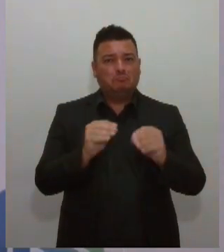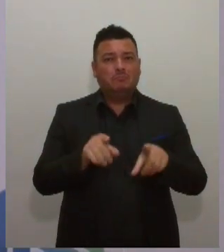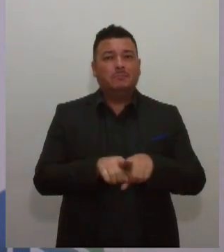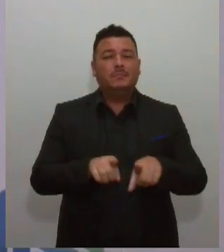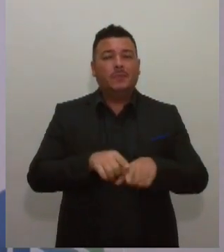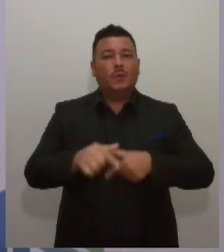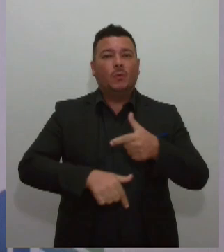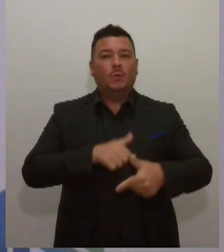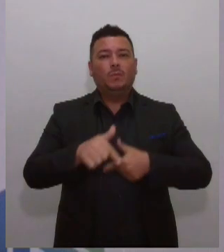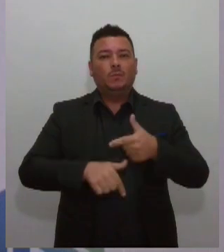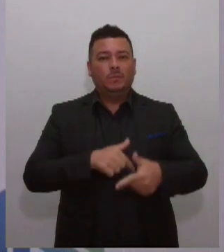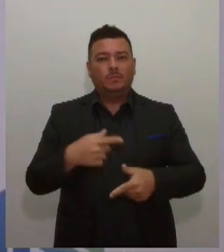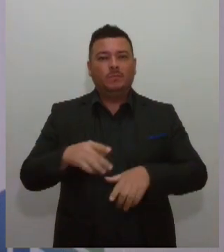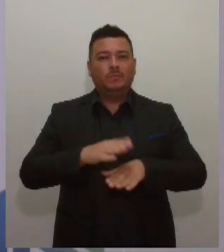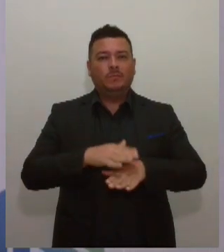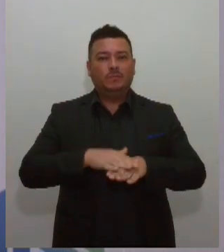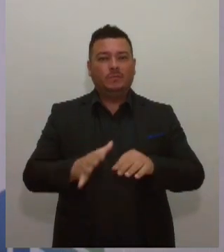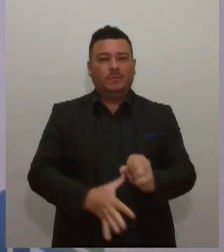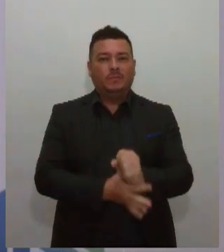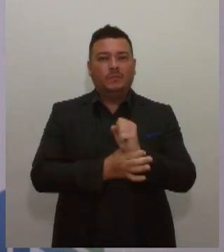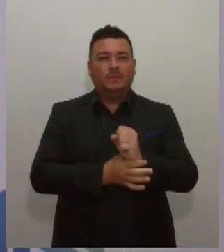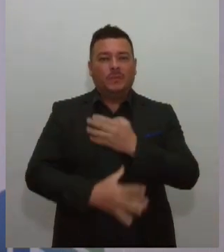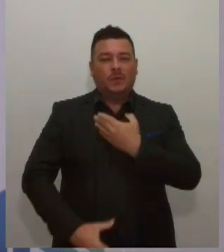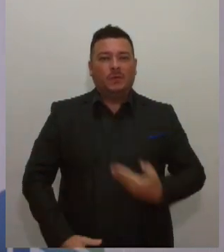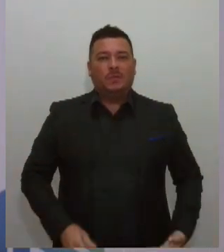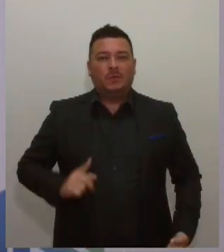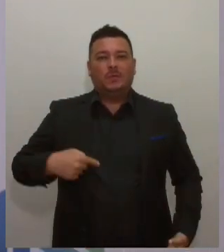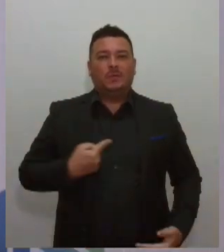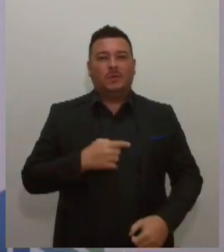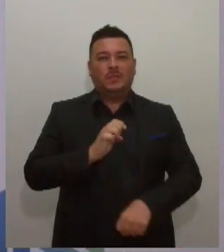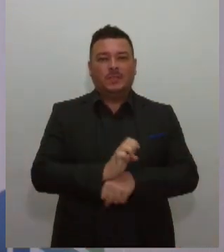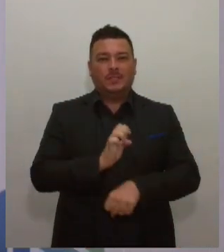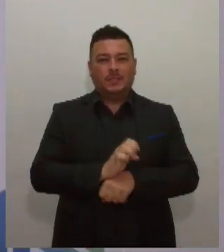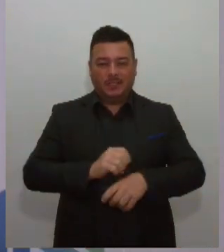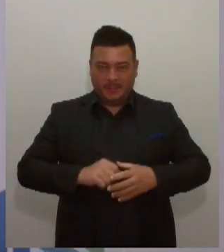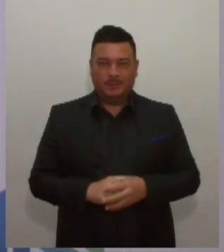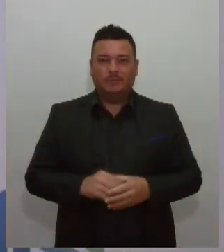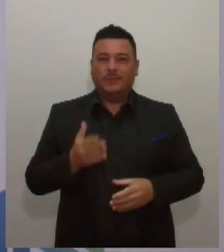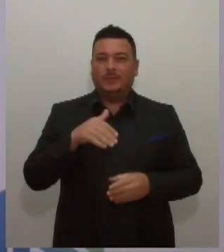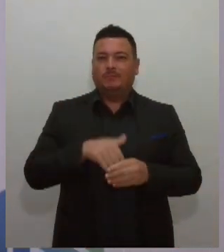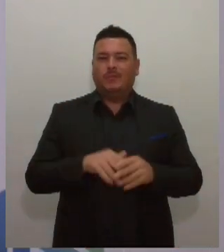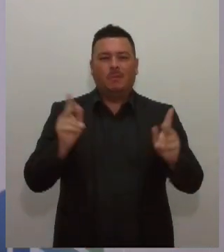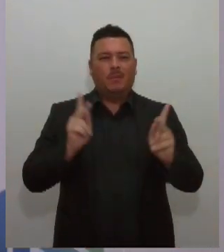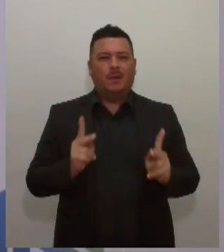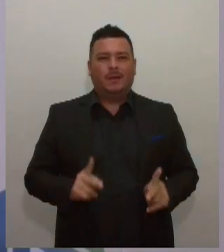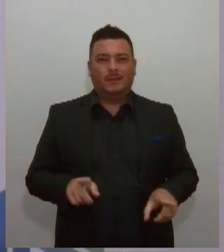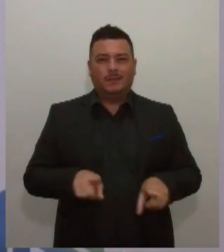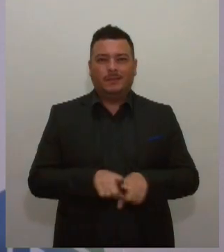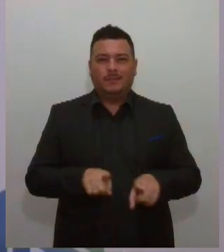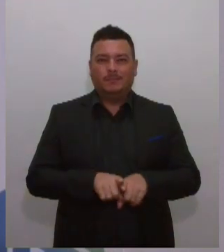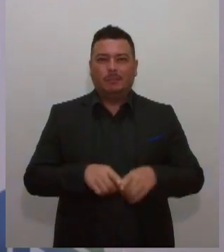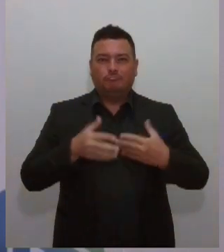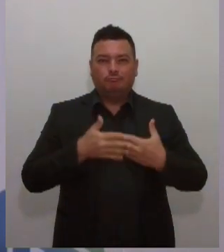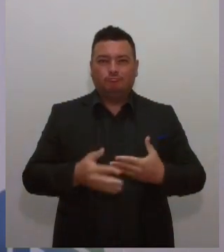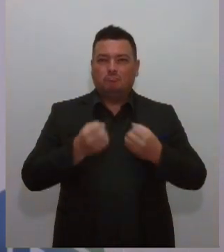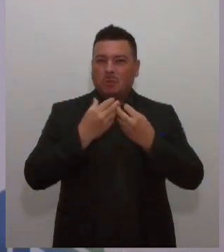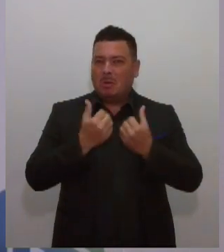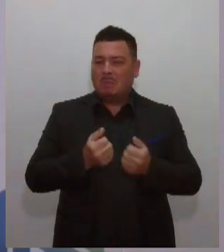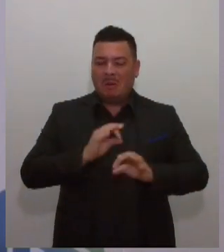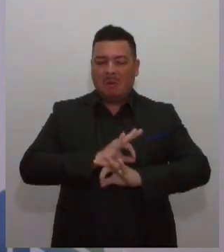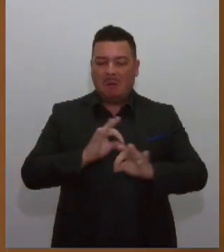realizado pela Segurança Pública do nosso Estado, uma eleição tranquila, transcorreu tudo na maior paz, na